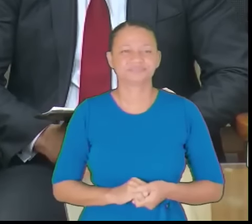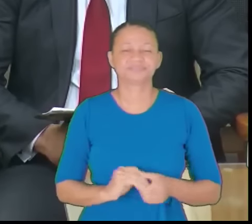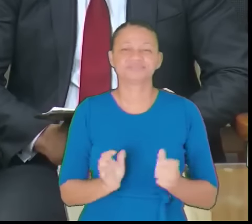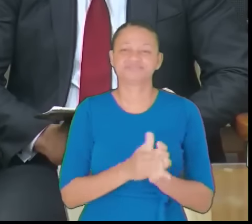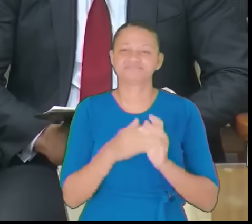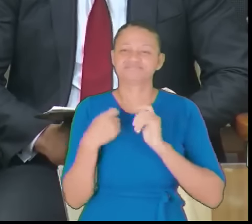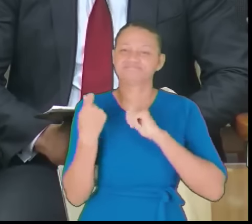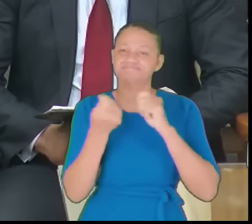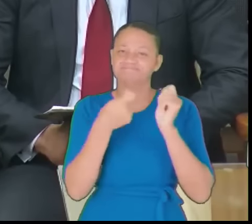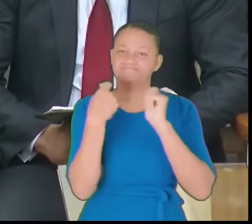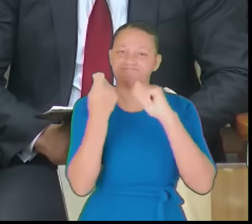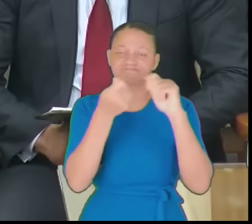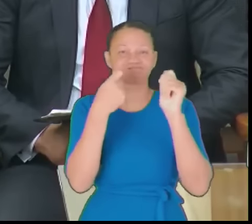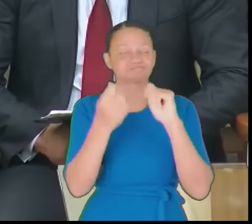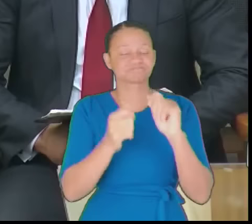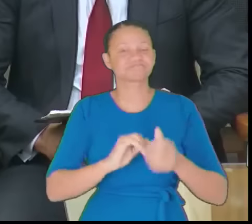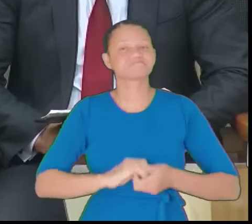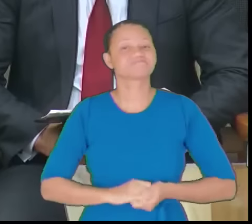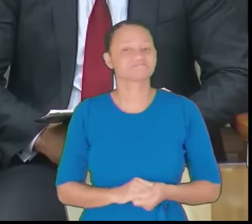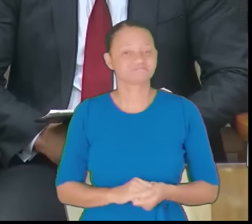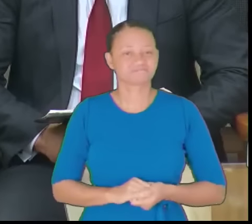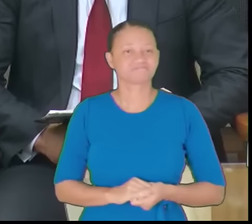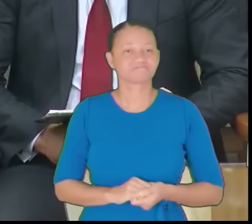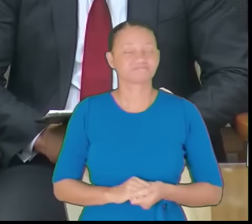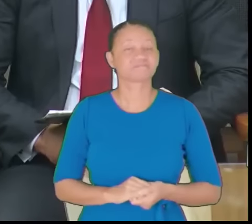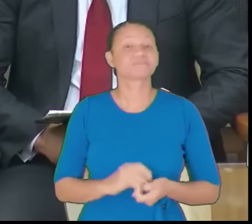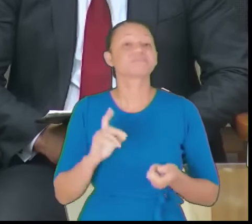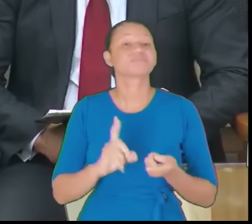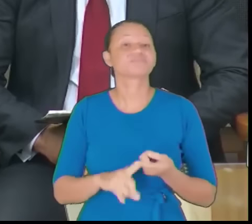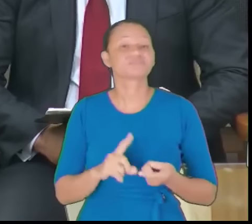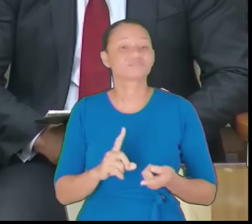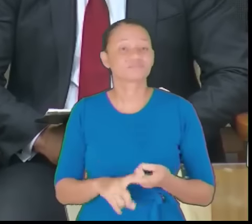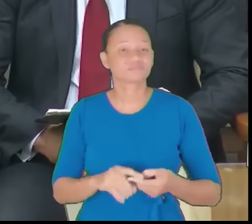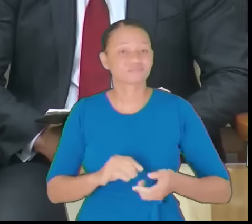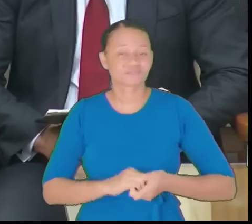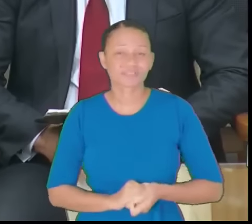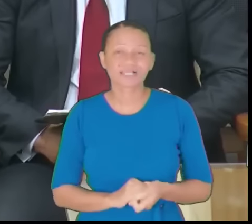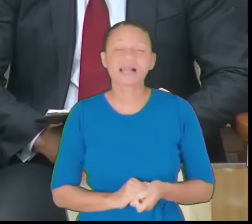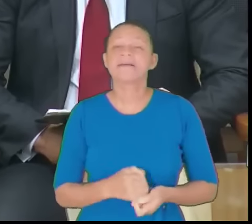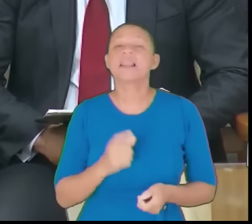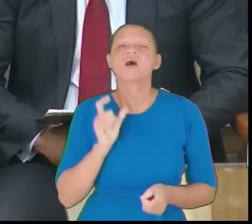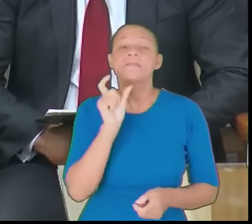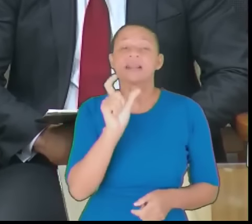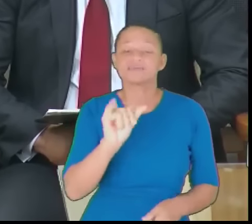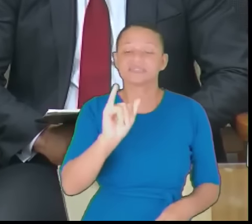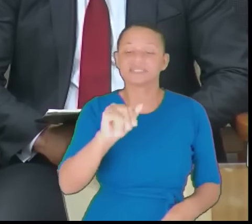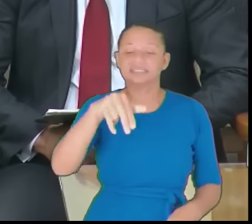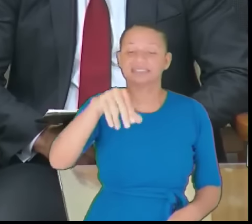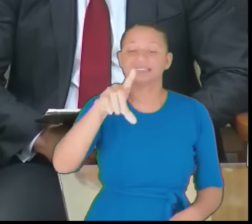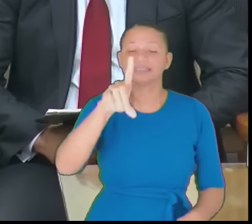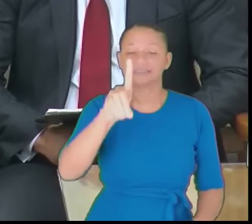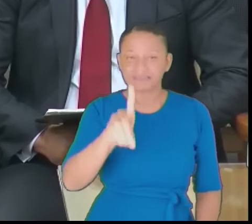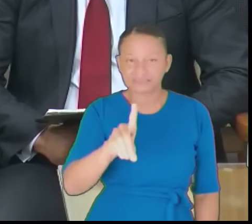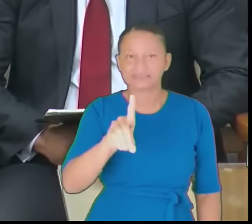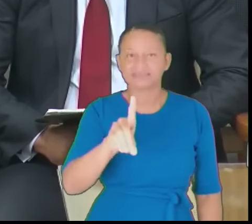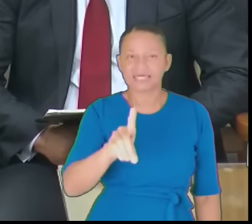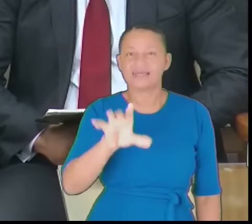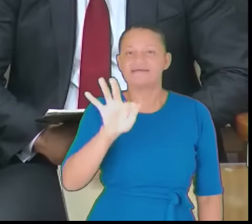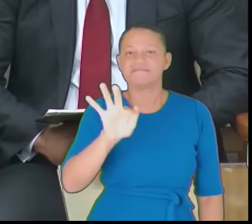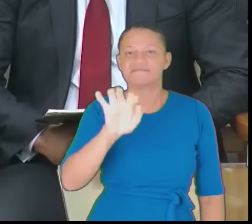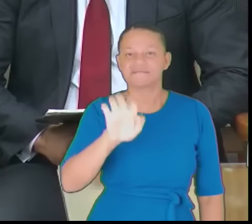Aleluia. Aleluia. E ela é indefectível. Ela é pura, ela